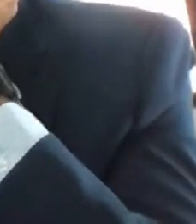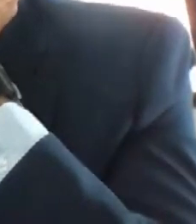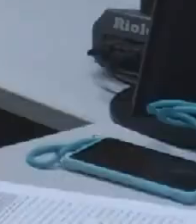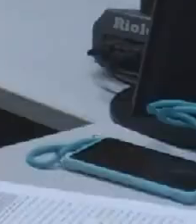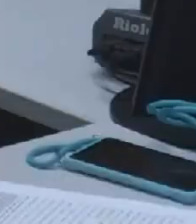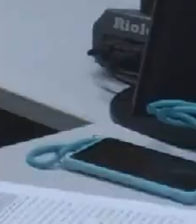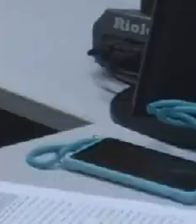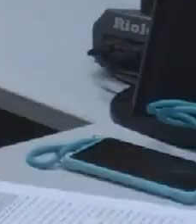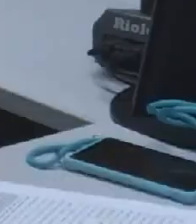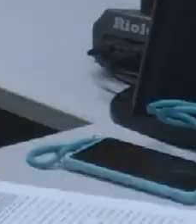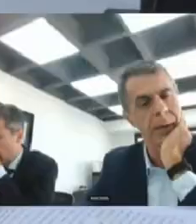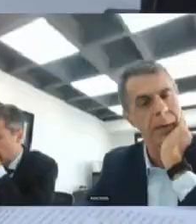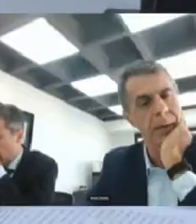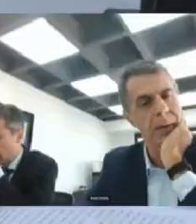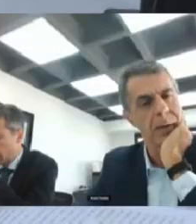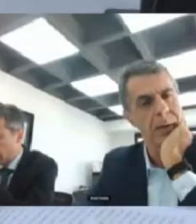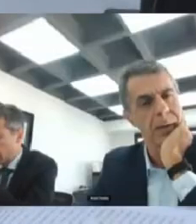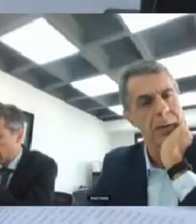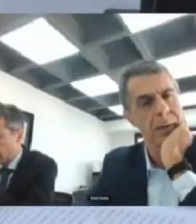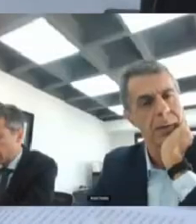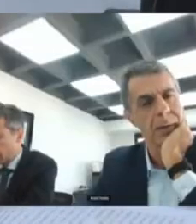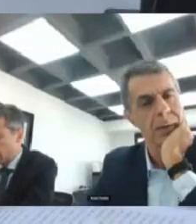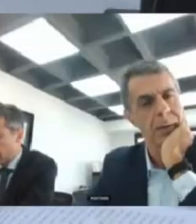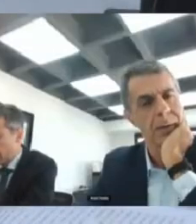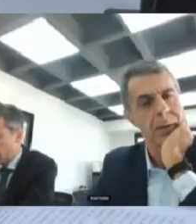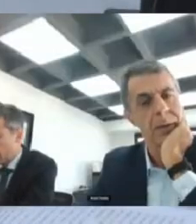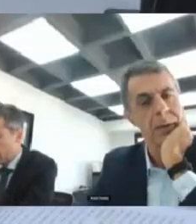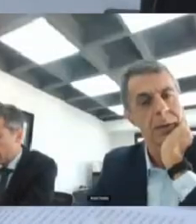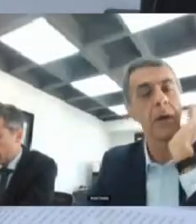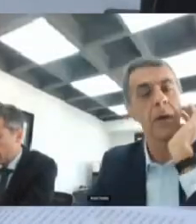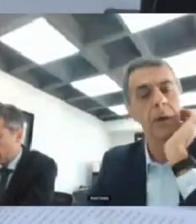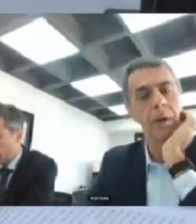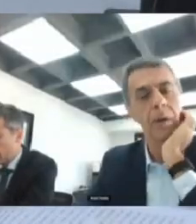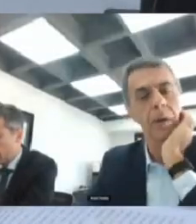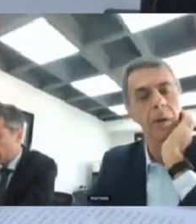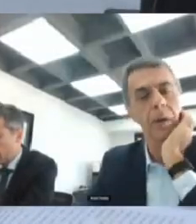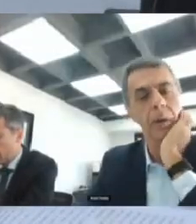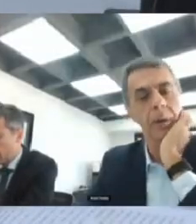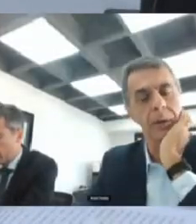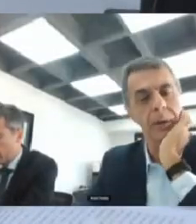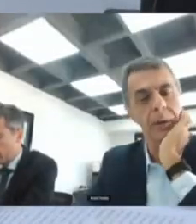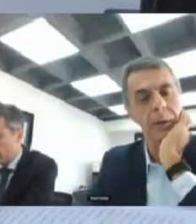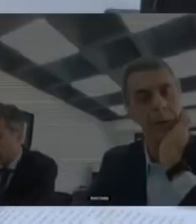suplementar? São aqueles 220 milhões de reais da pandemia que...